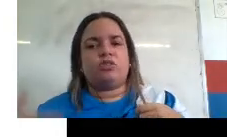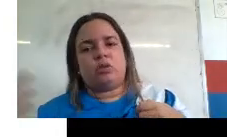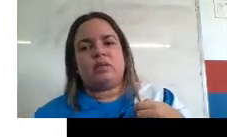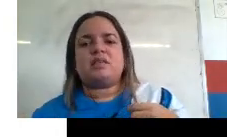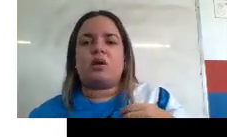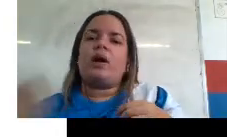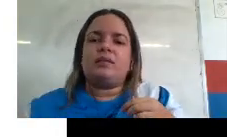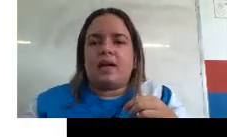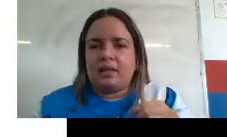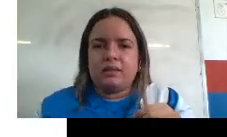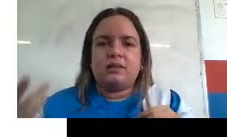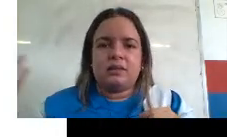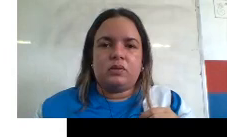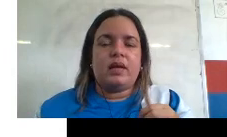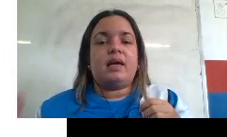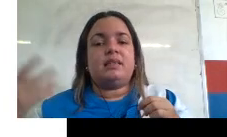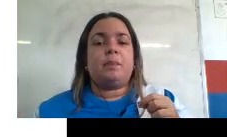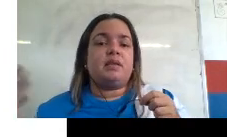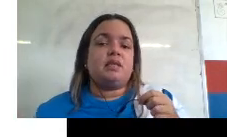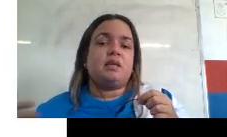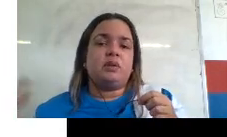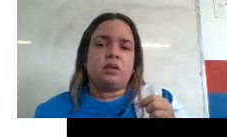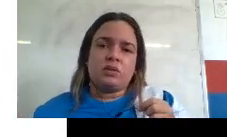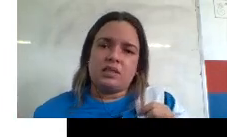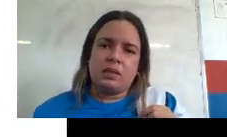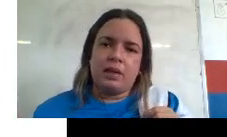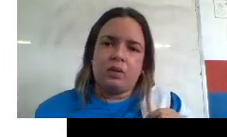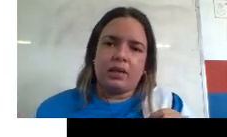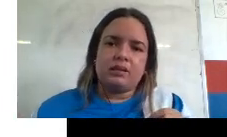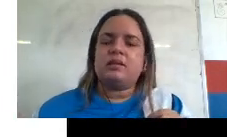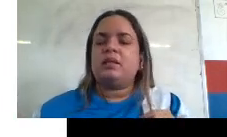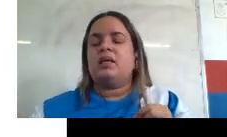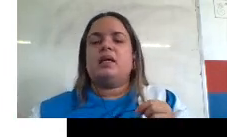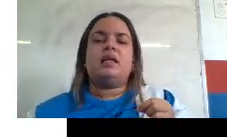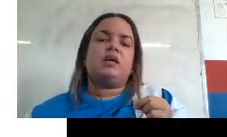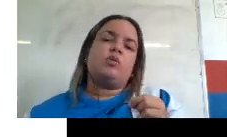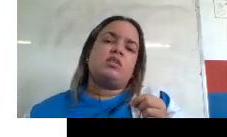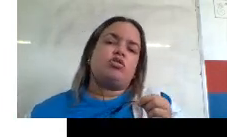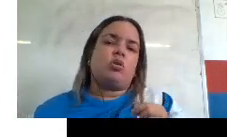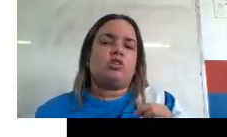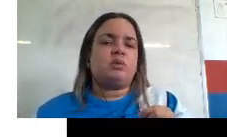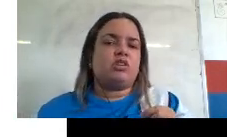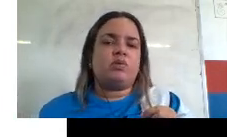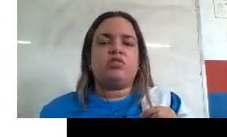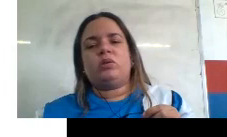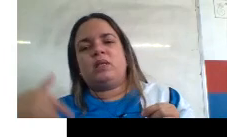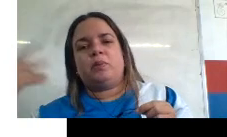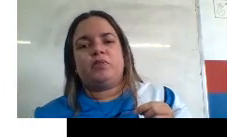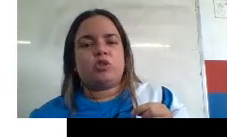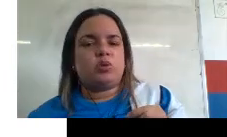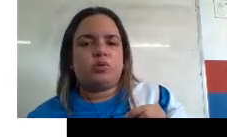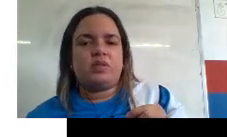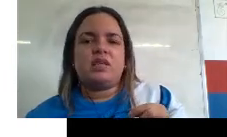nosso país não tem essa qualidade, né? Ainda precisa muita coisa ser melhorada. Né? Algumas escolas muitas vezes não